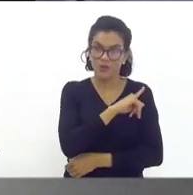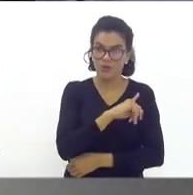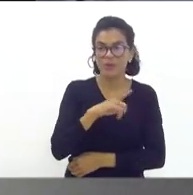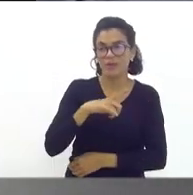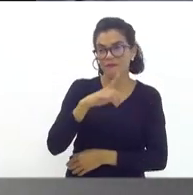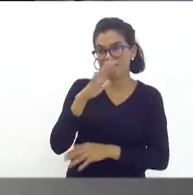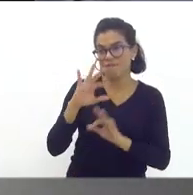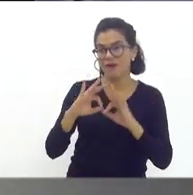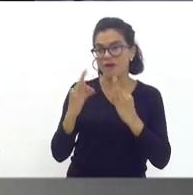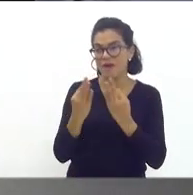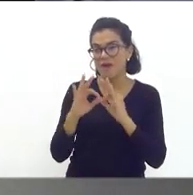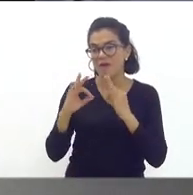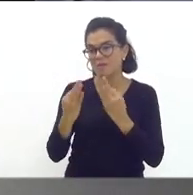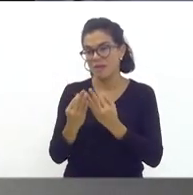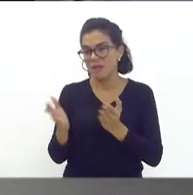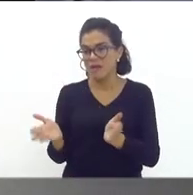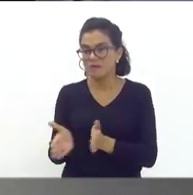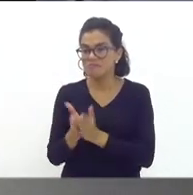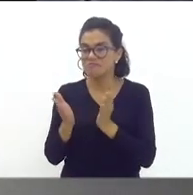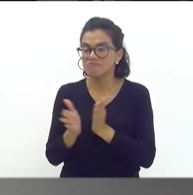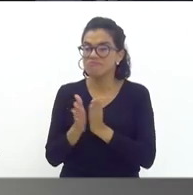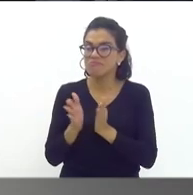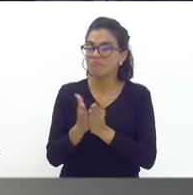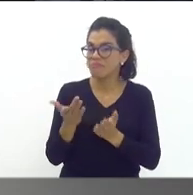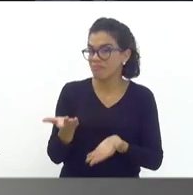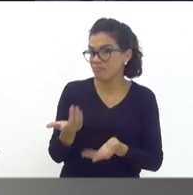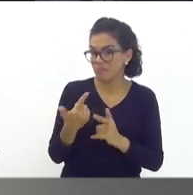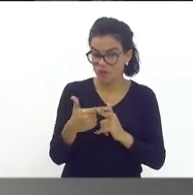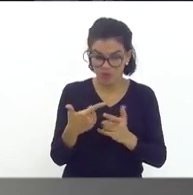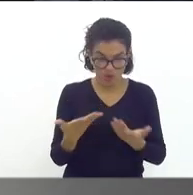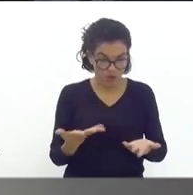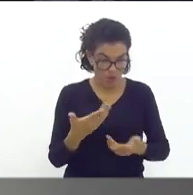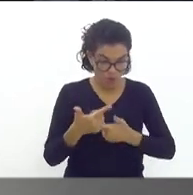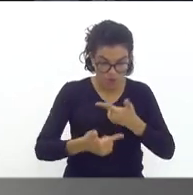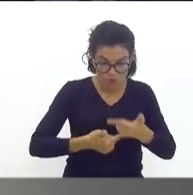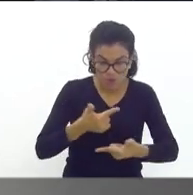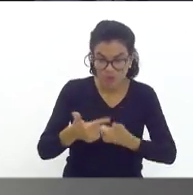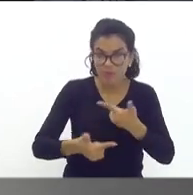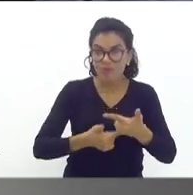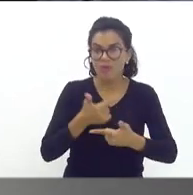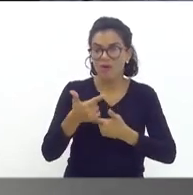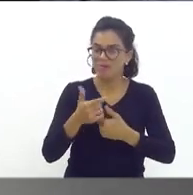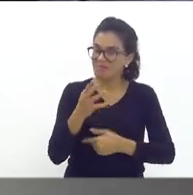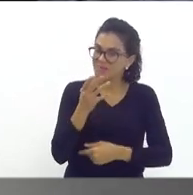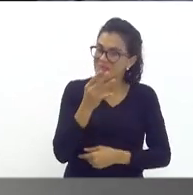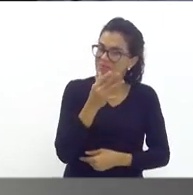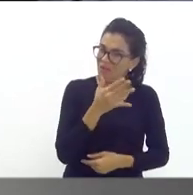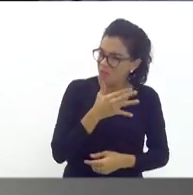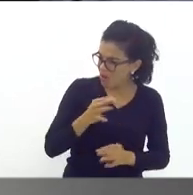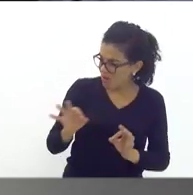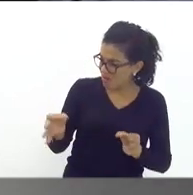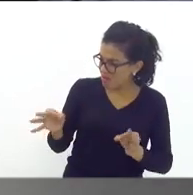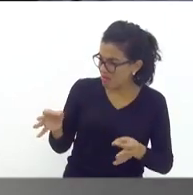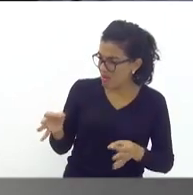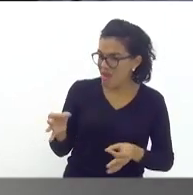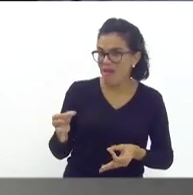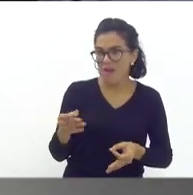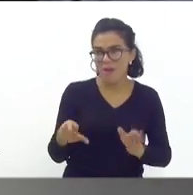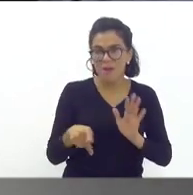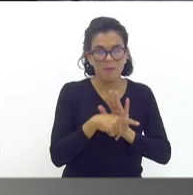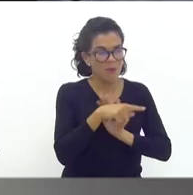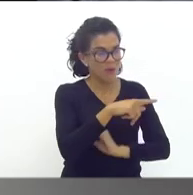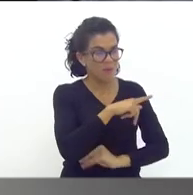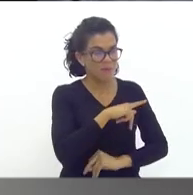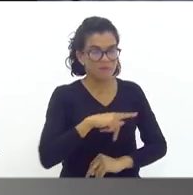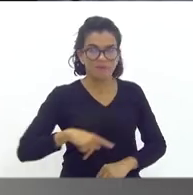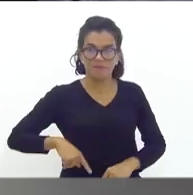baixa rendas né então qual é a previsão porque do jeito que tá sendo feito as coisas é tão demorada né como a própria presidente da